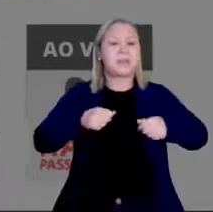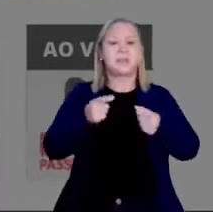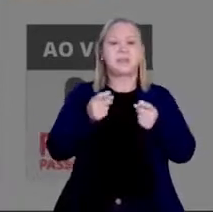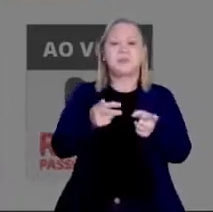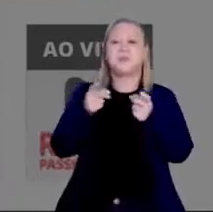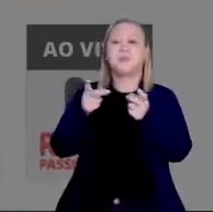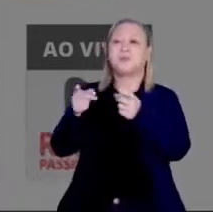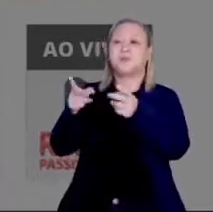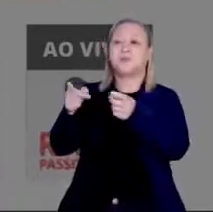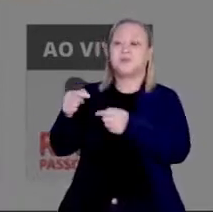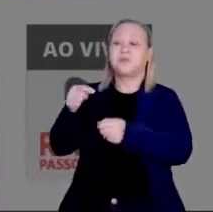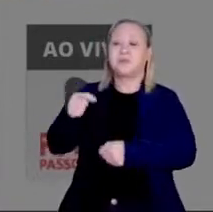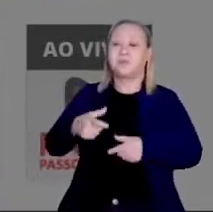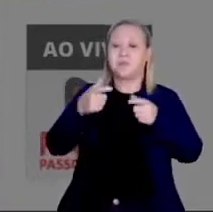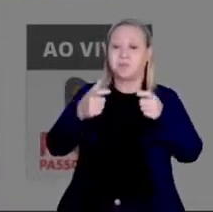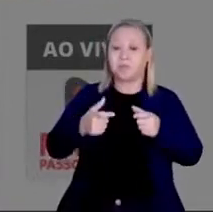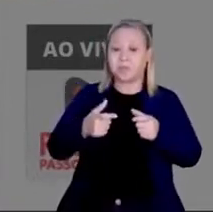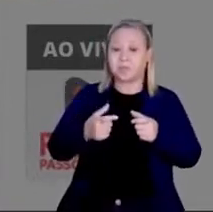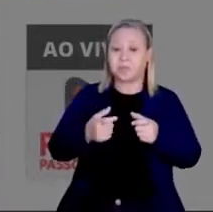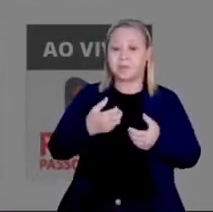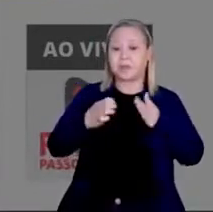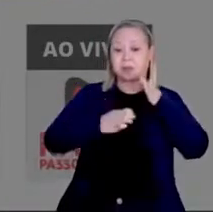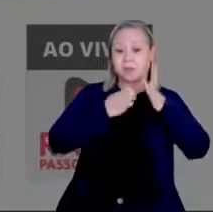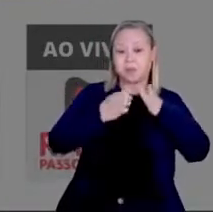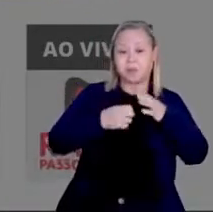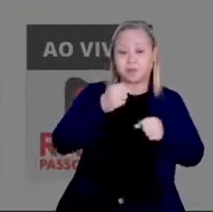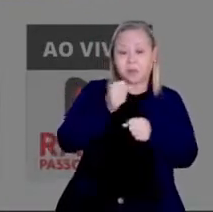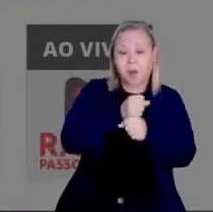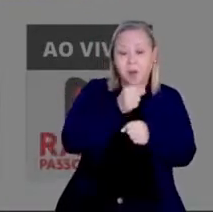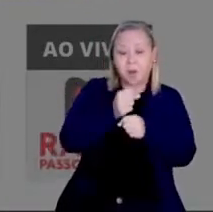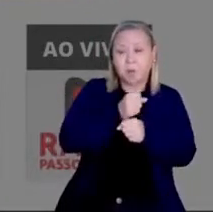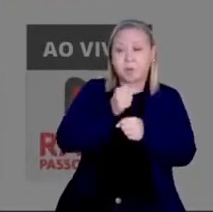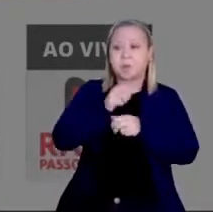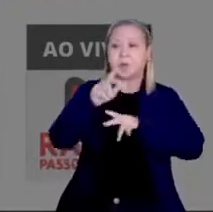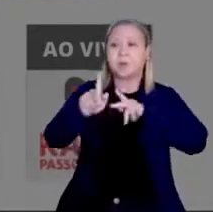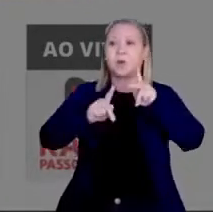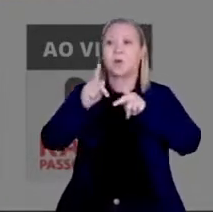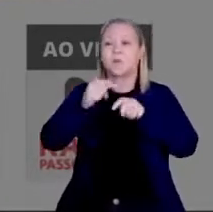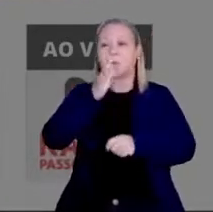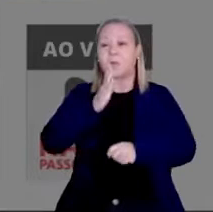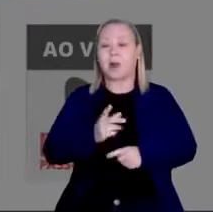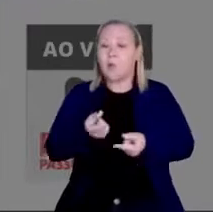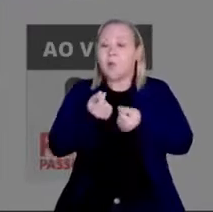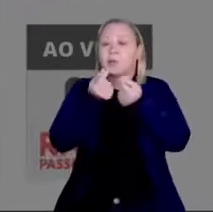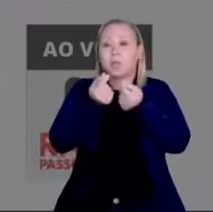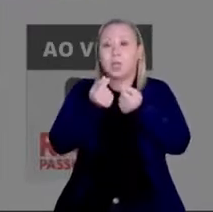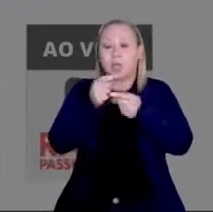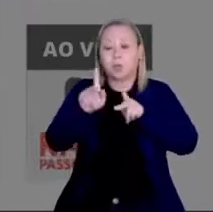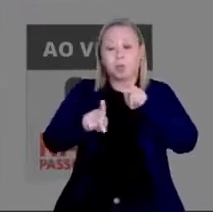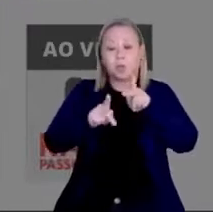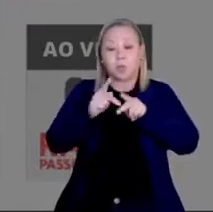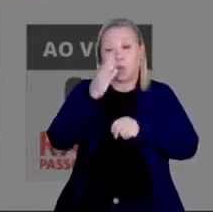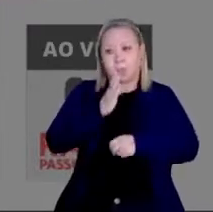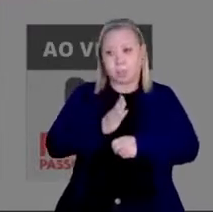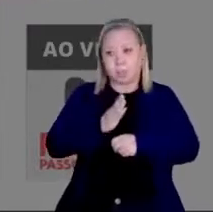Contas já foi um abuso, ou seja, liberar a venda da Eletrobras, porque